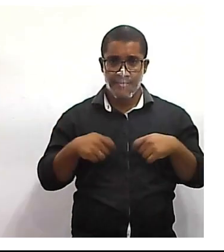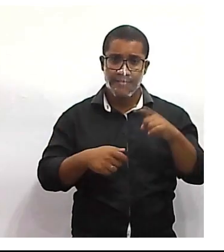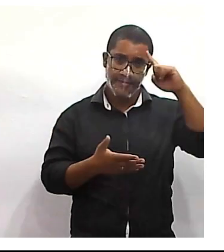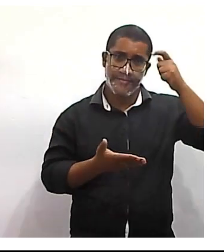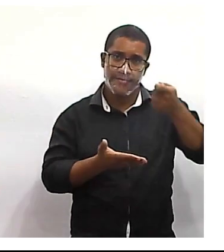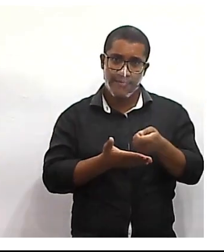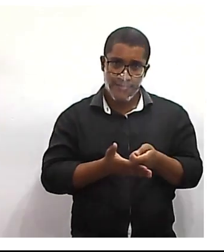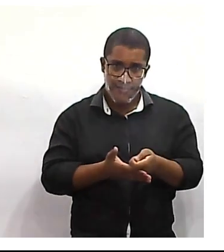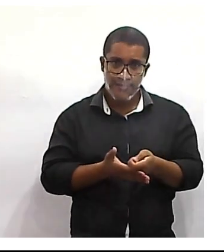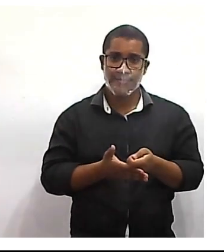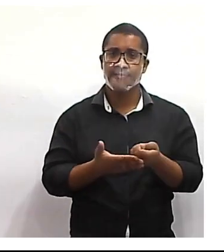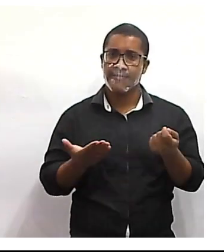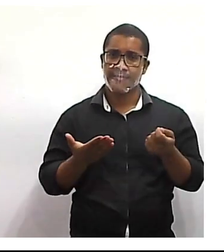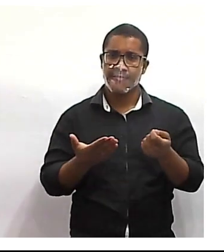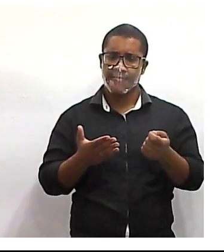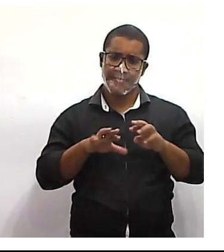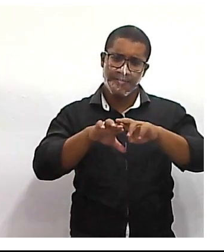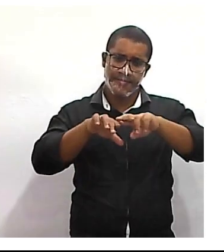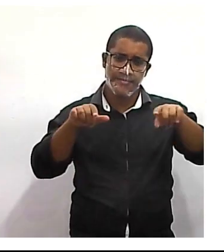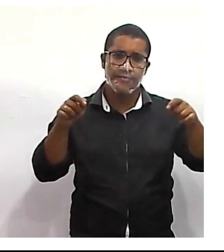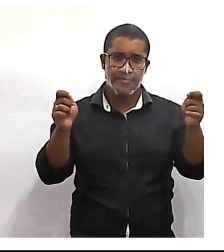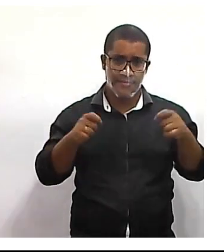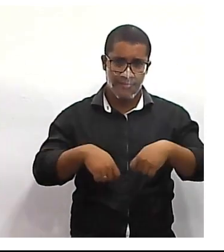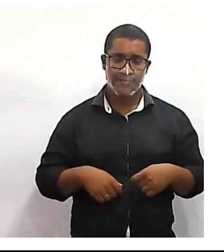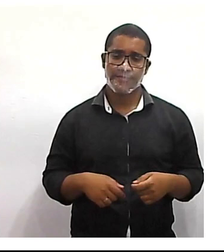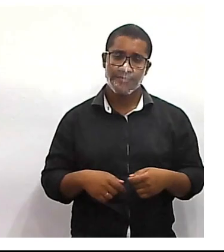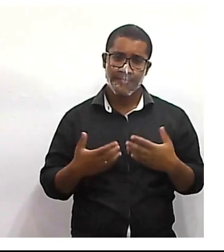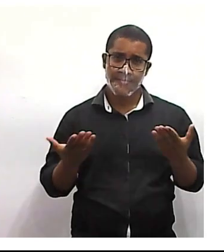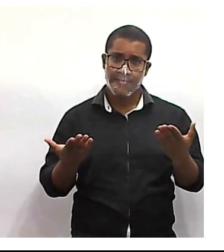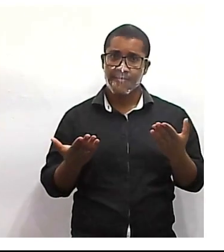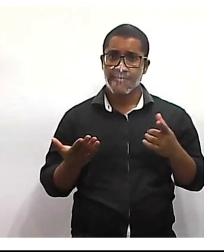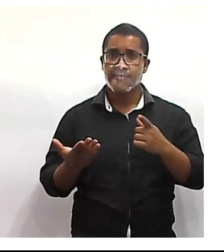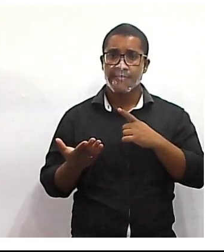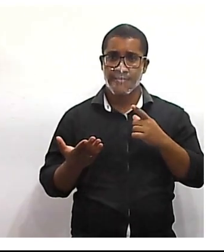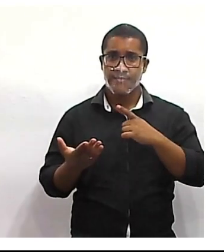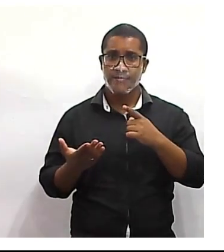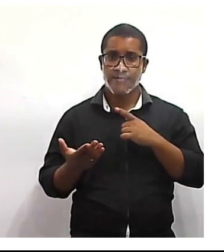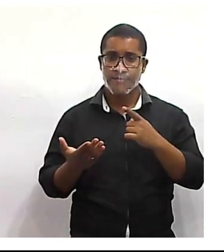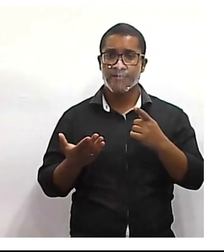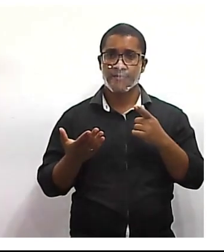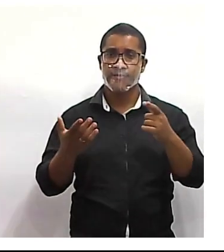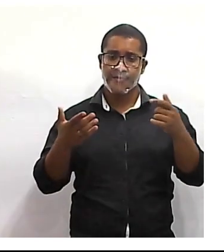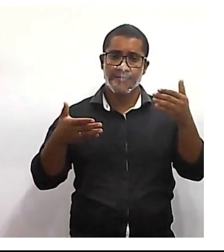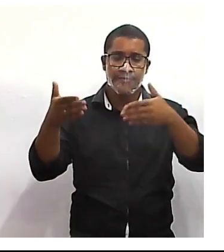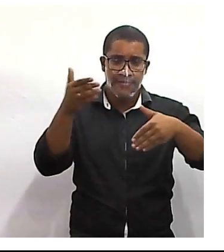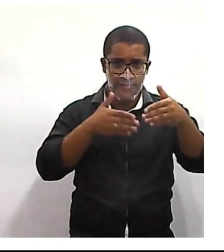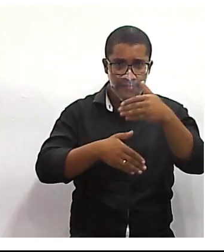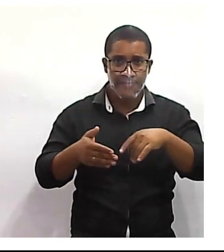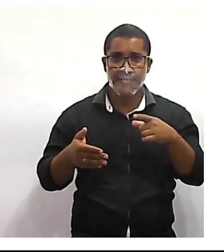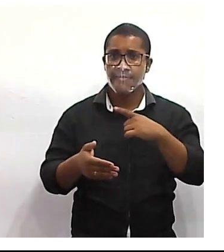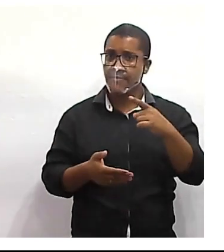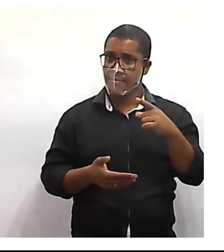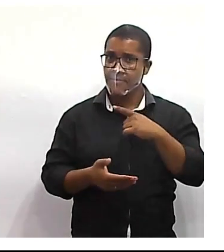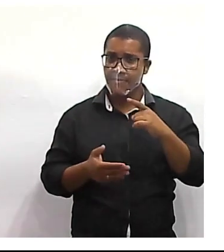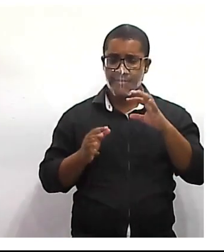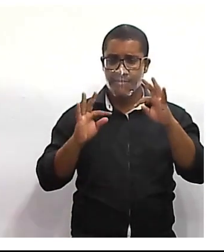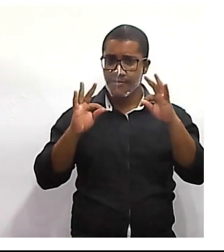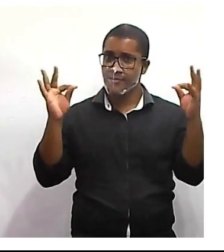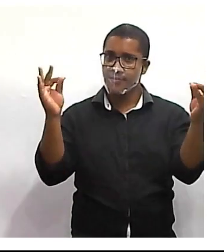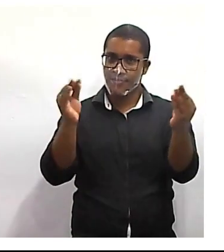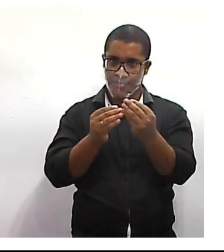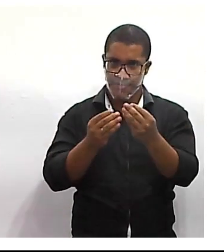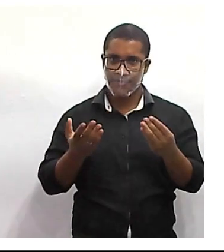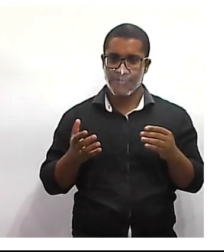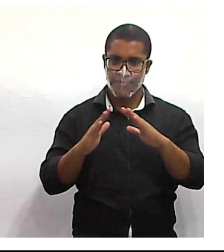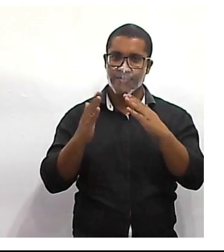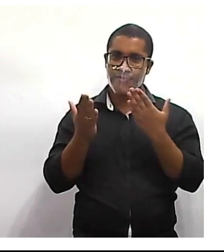decisões, de tomada de decisões, né? Onde há a participação de todos os